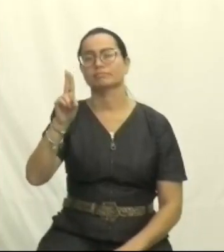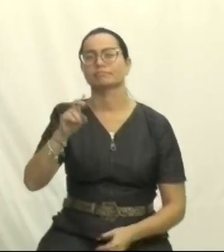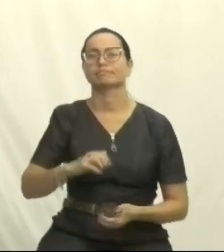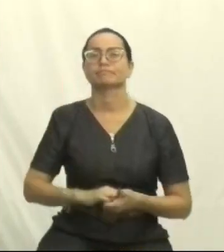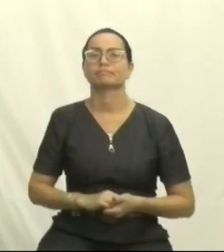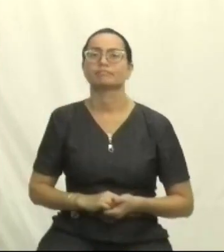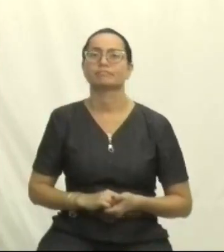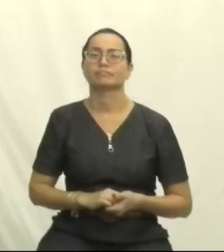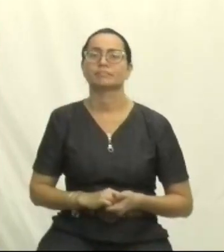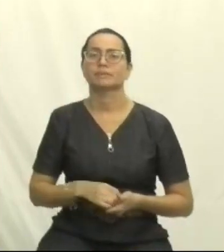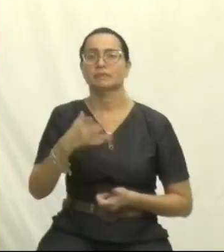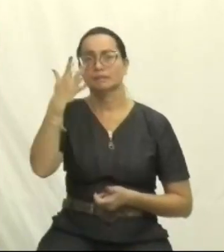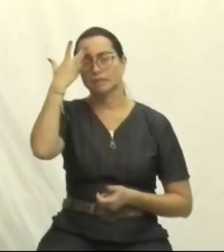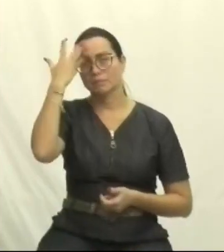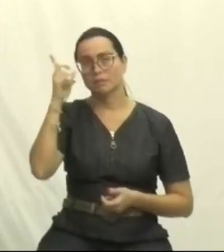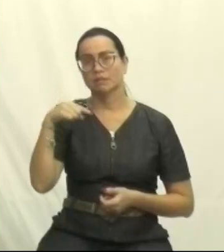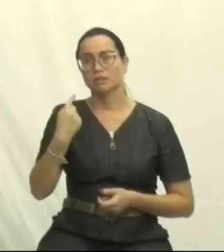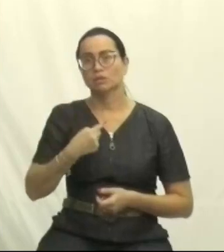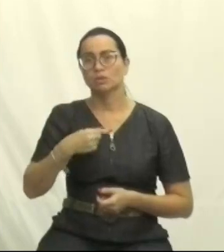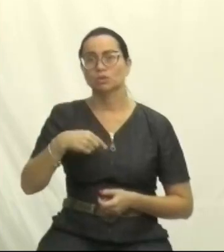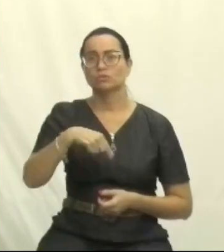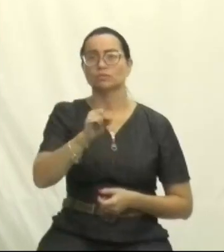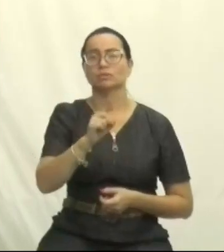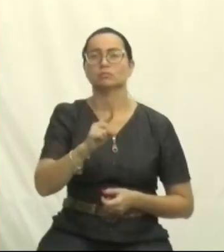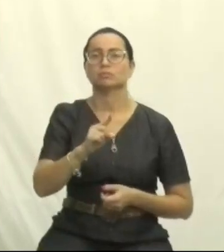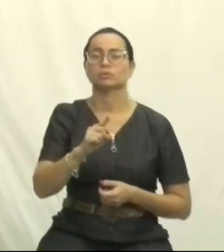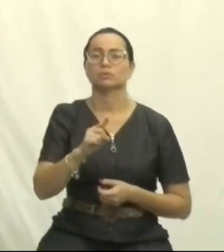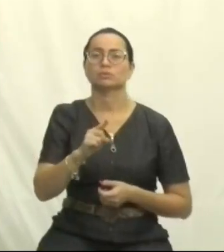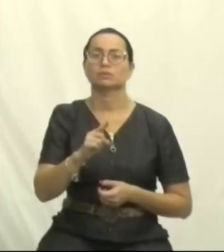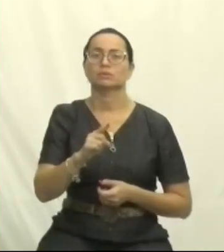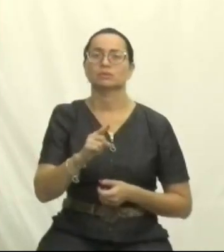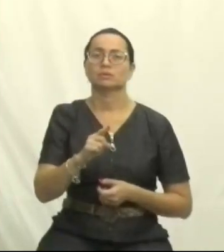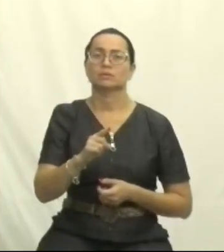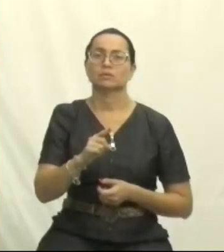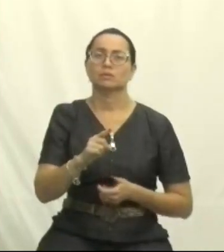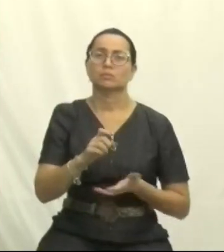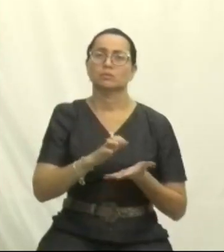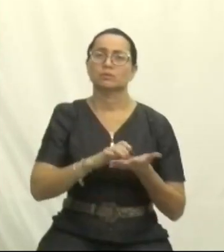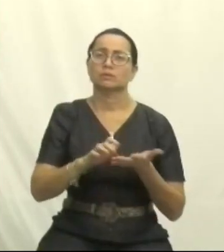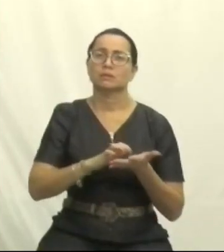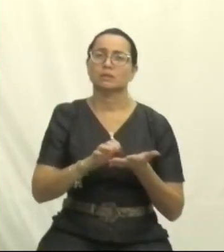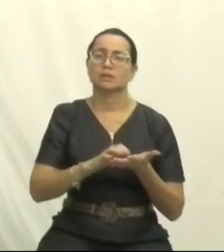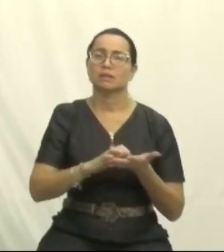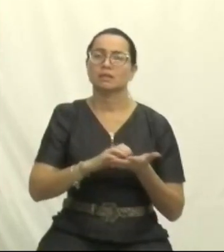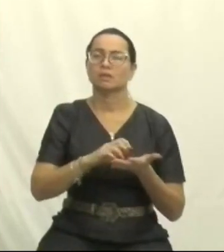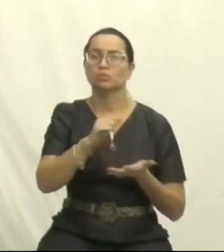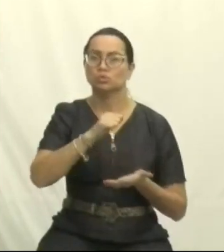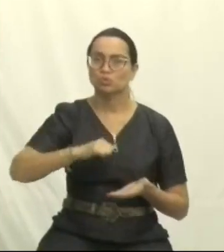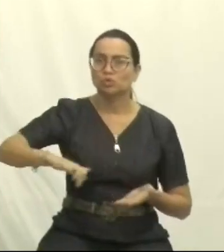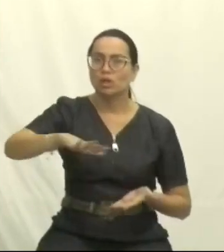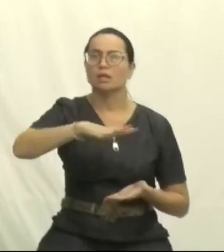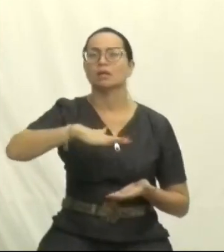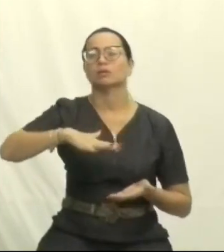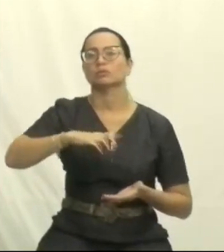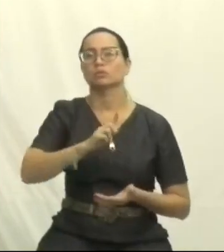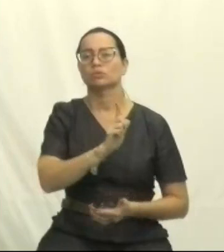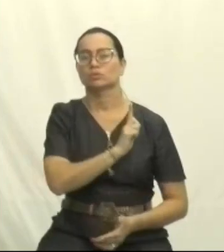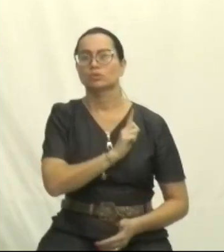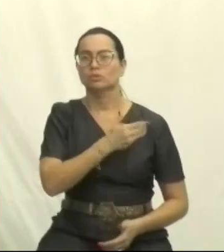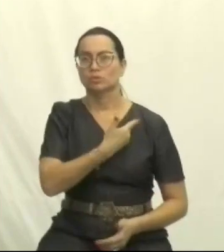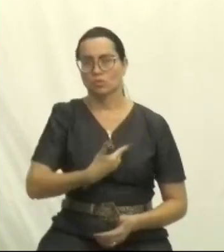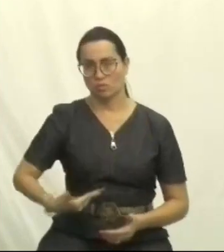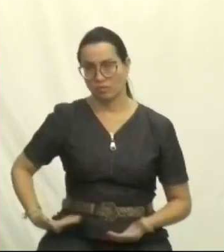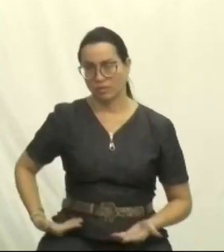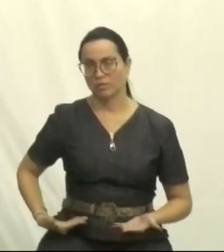para sua posse como secretário-geral do governo do prefeito Clésio Salvaro. Que Deus te abençoe e ilumine a